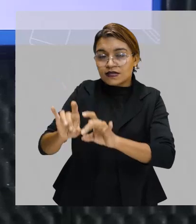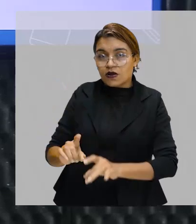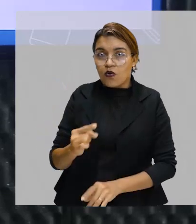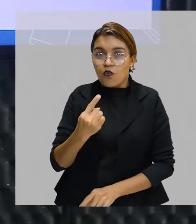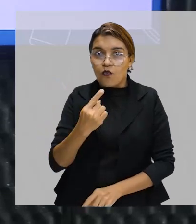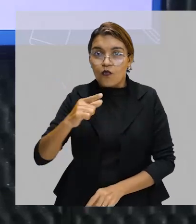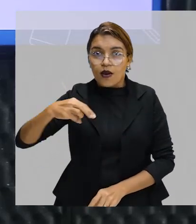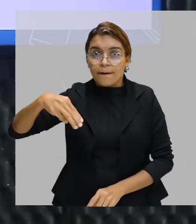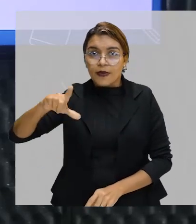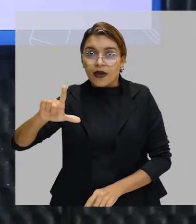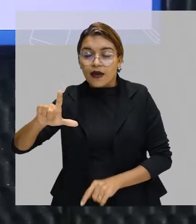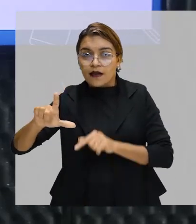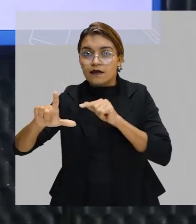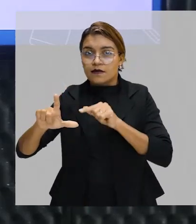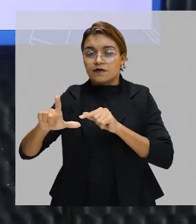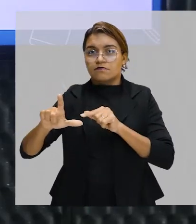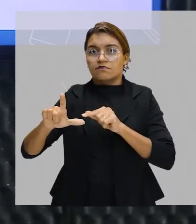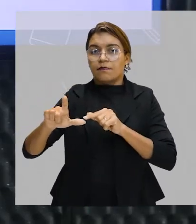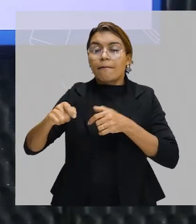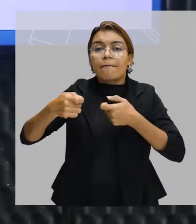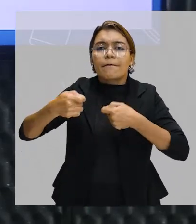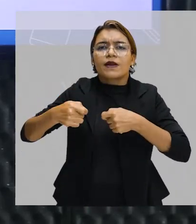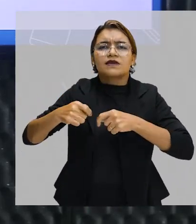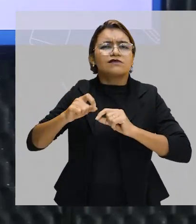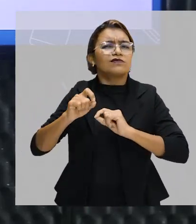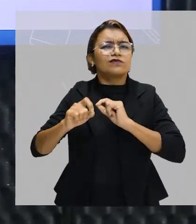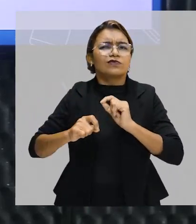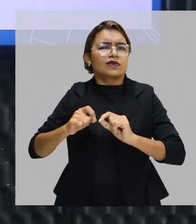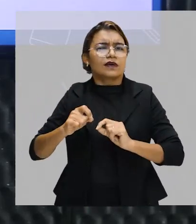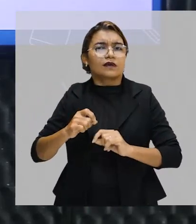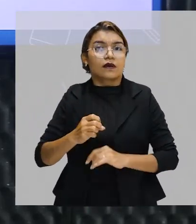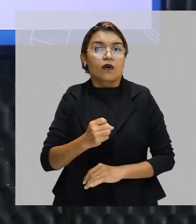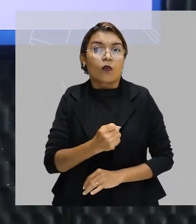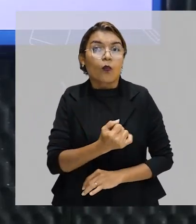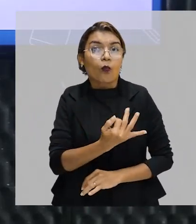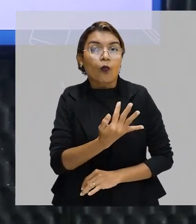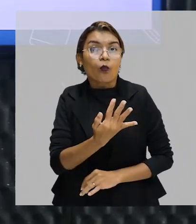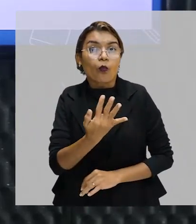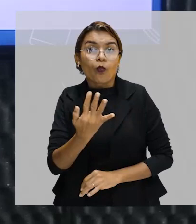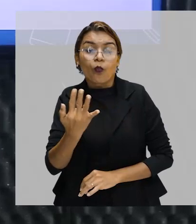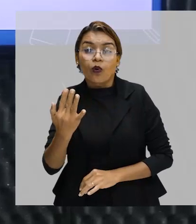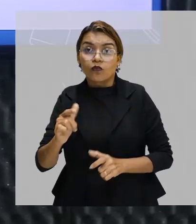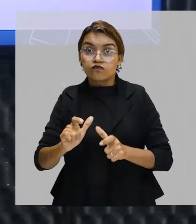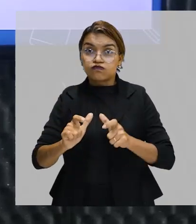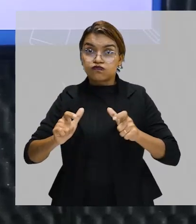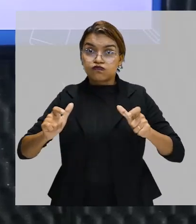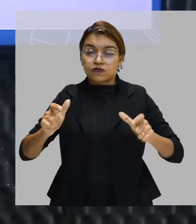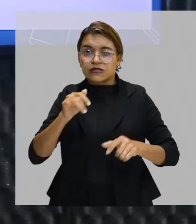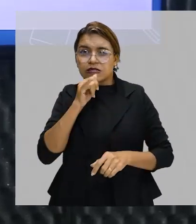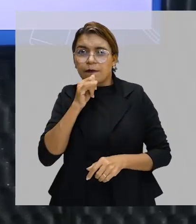essencial, você necessita de uma quantidade muito grande